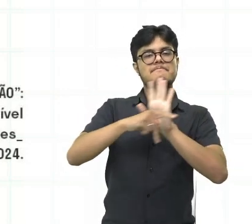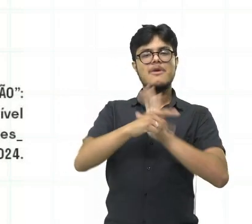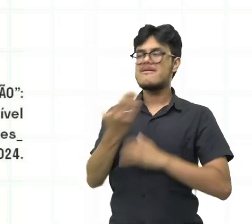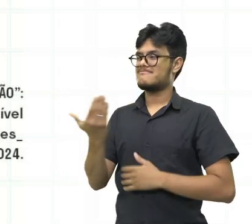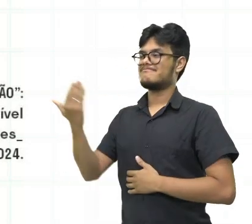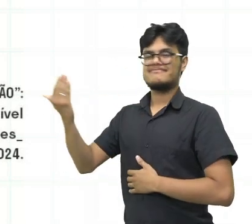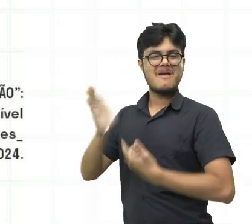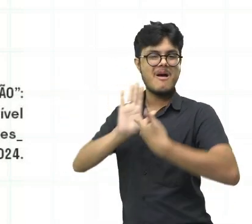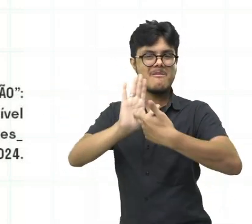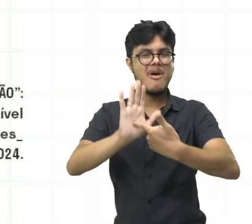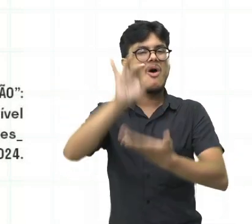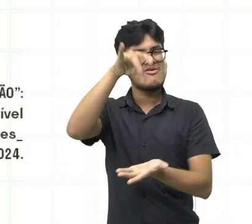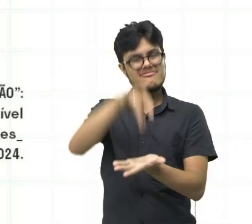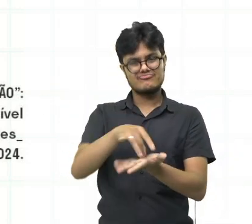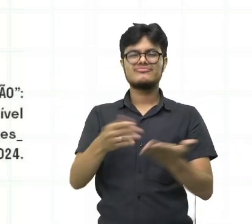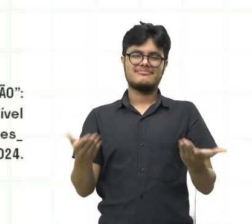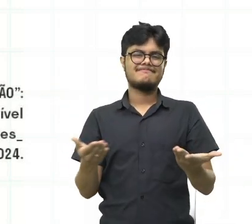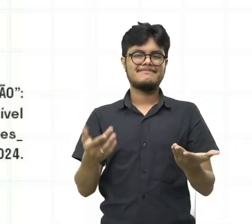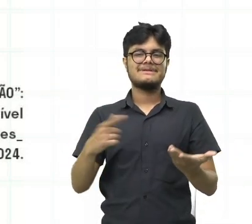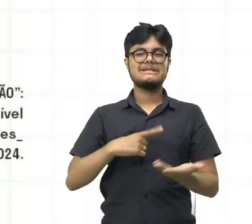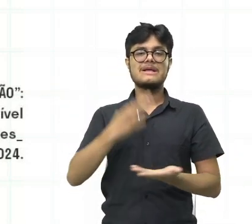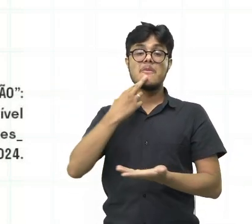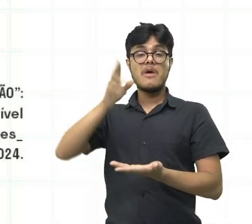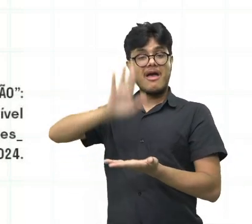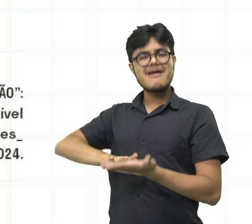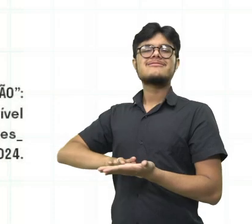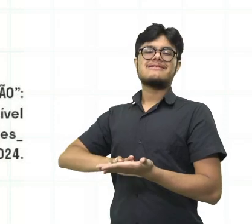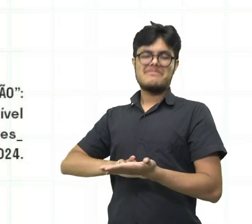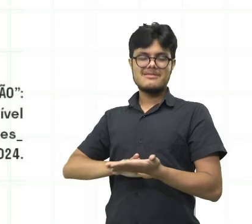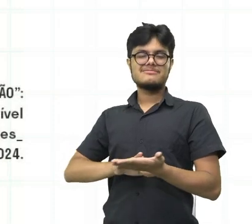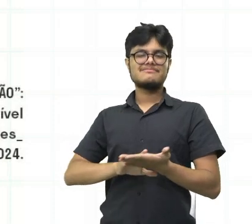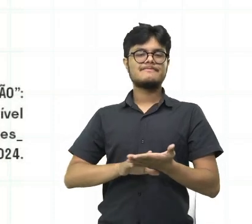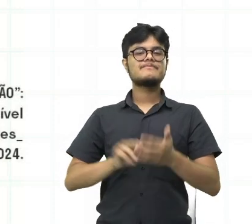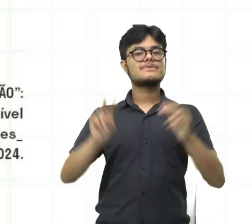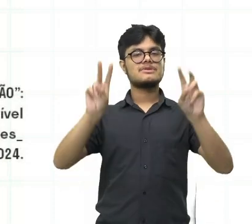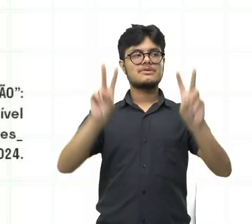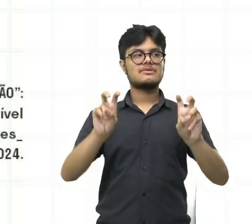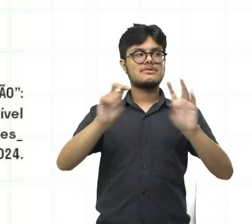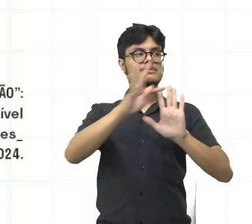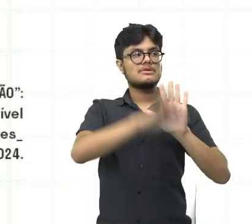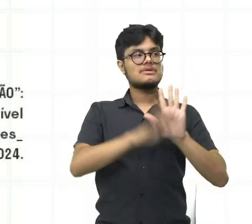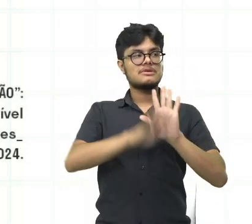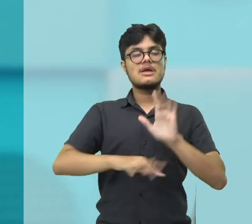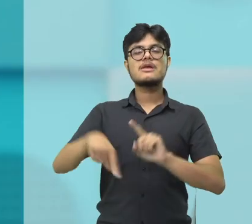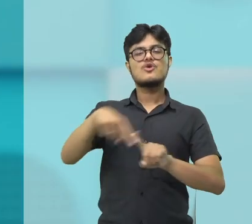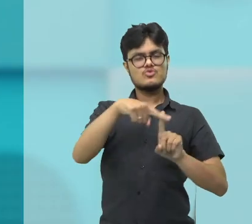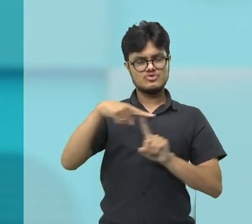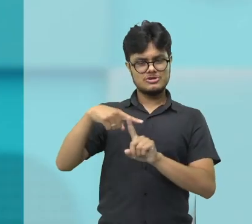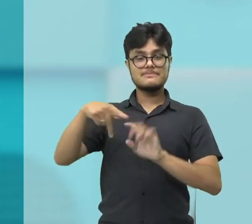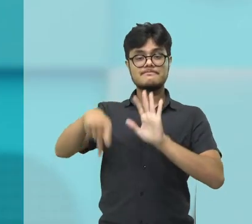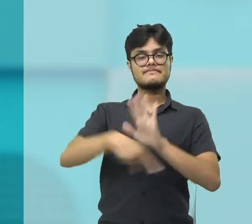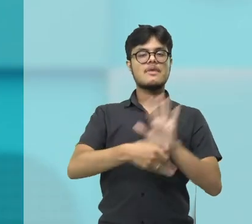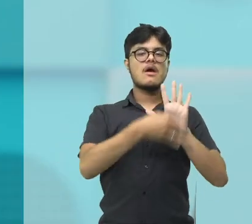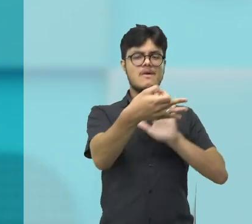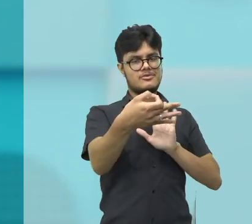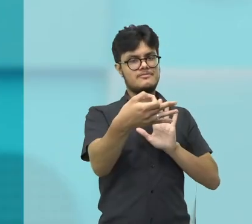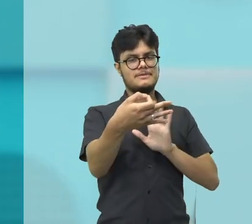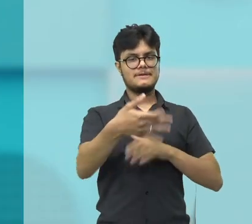mostra que realmente carta de reclamação está dentro do gênero, do texto, né,